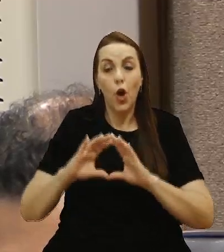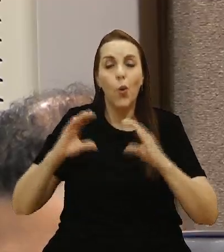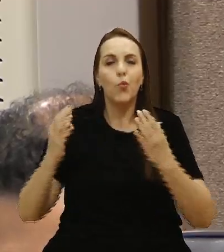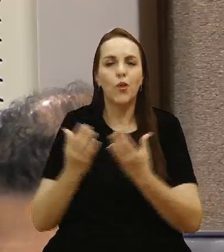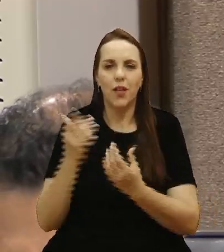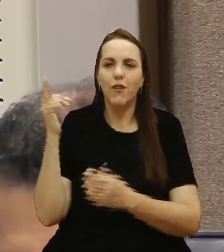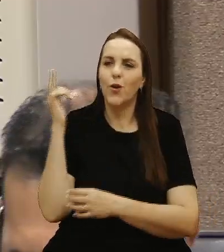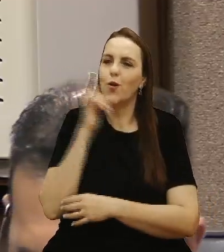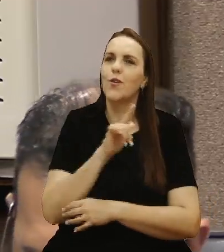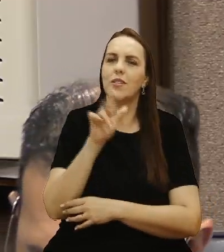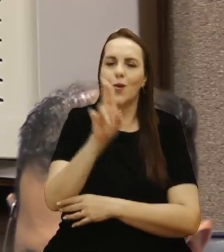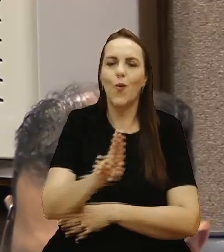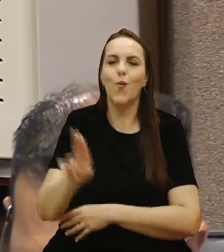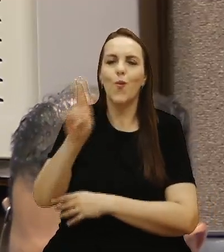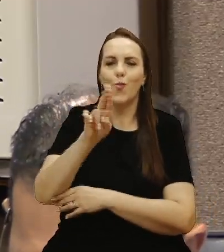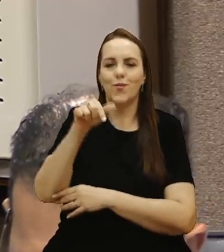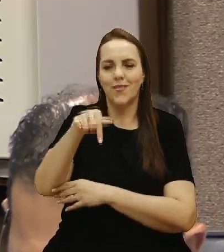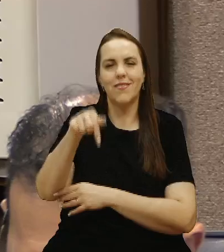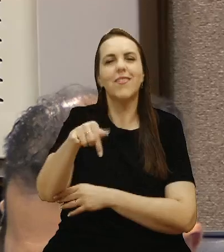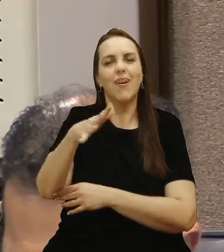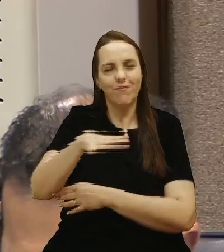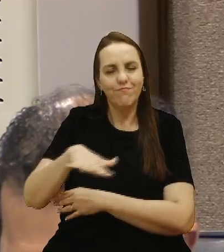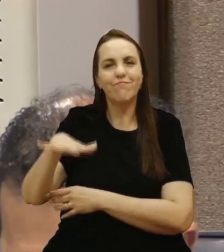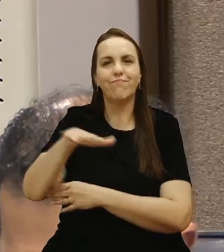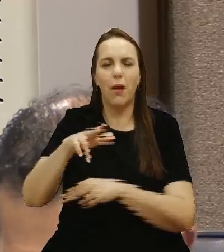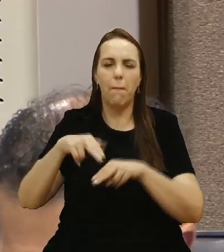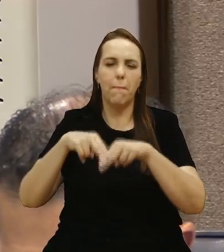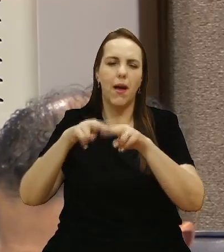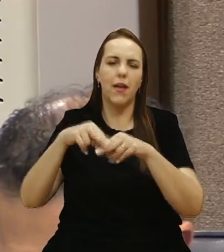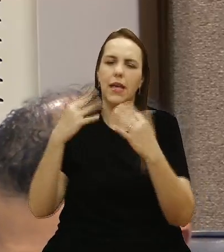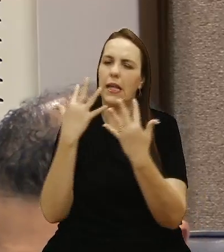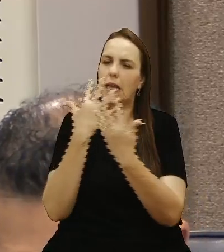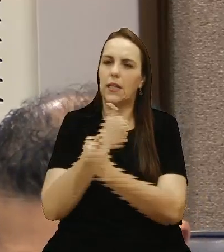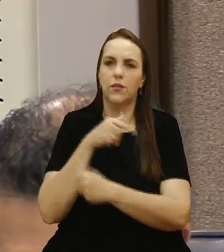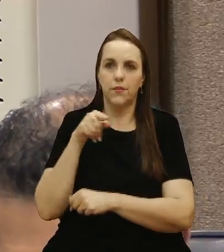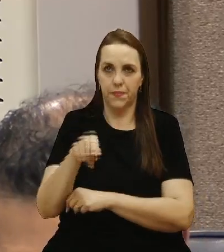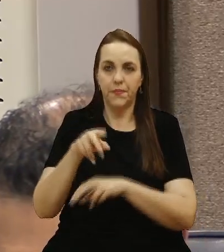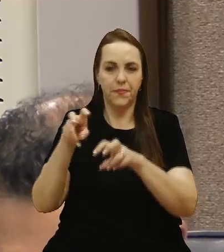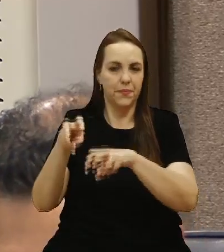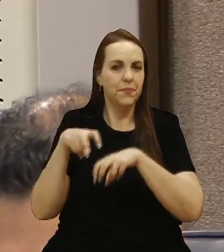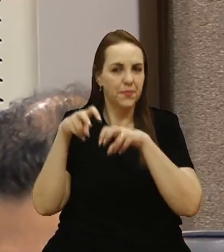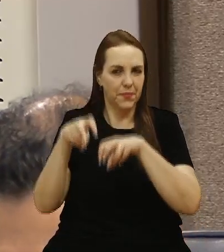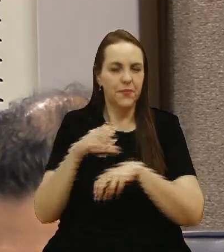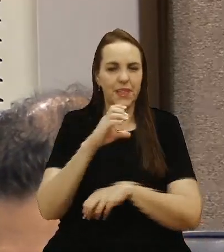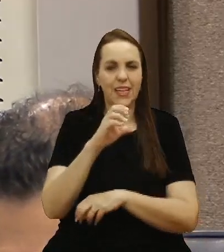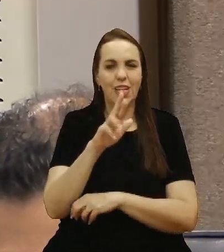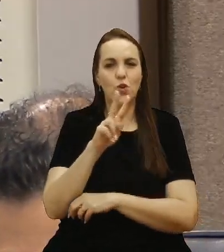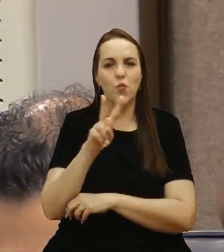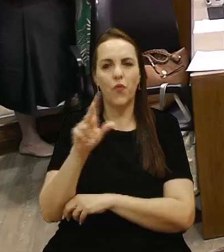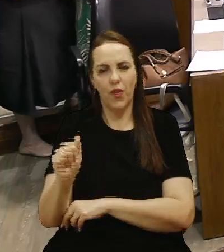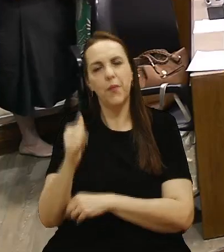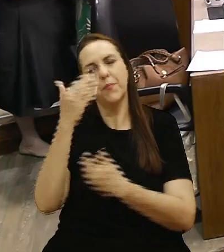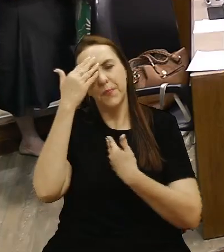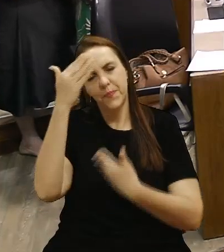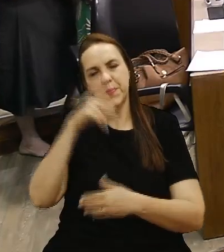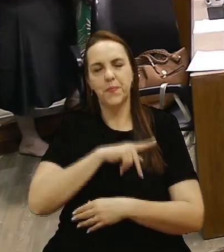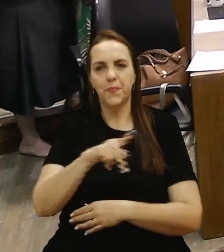vai começar a usar aquele parque tão lindo, aquele lugar tão lindo lá no interior de Criúva. Então, muito obrigado, presidente.